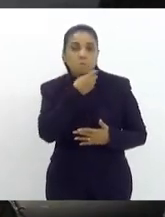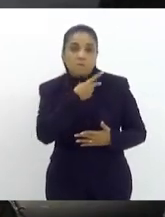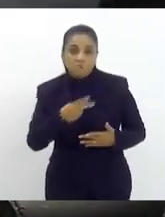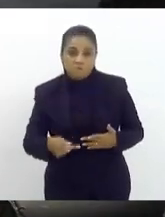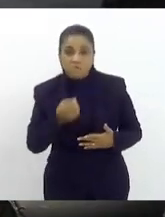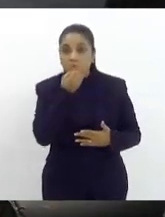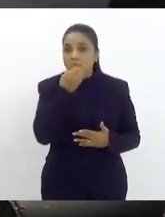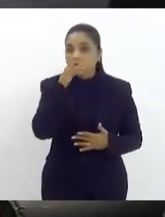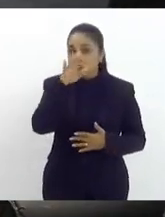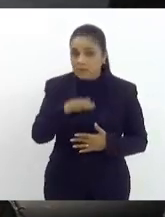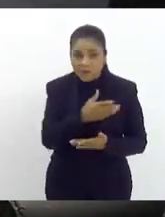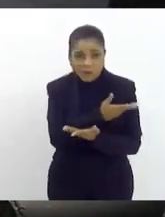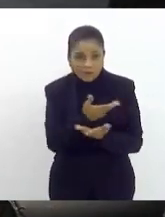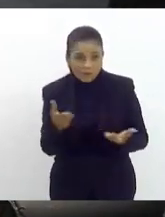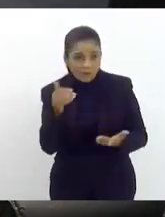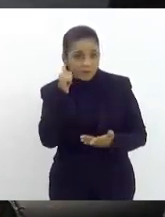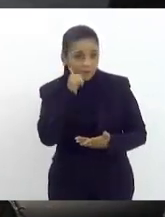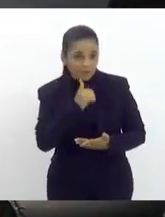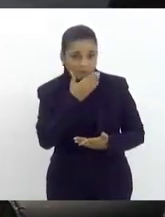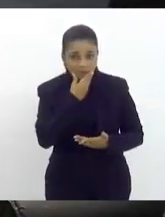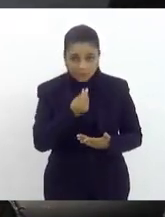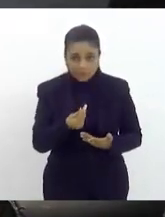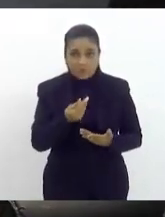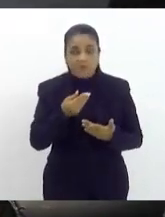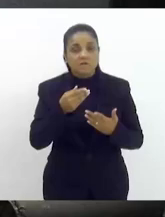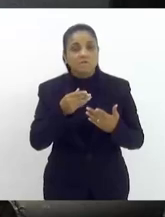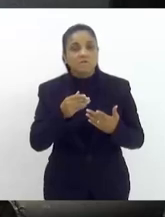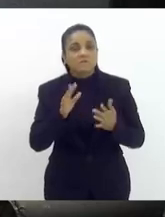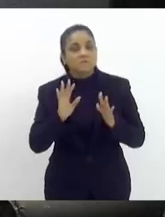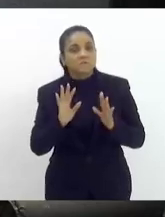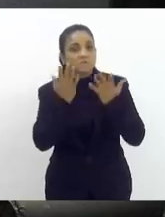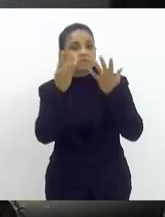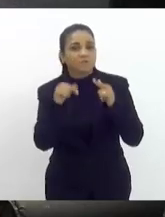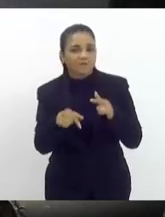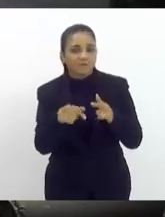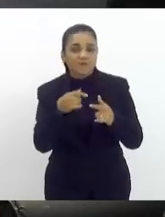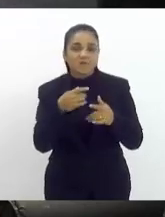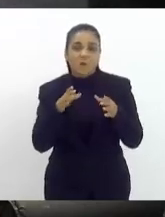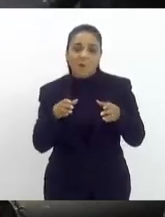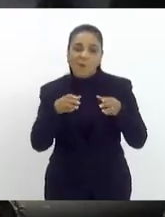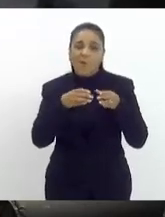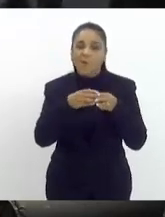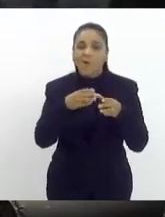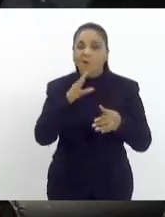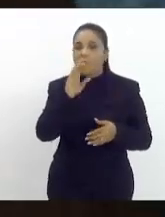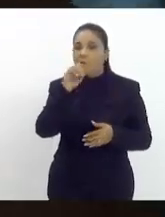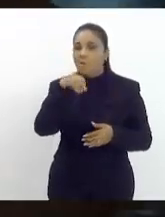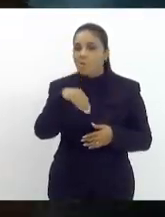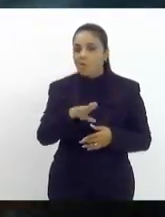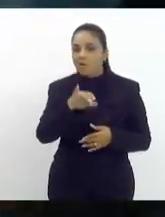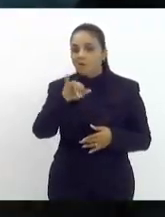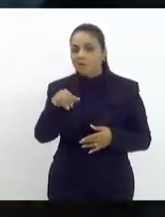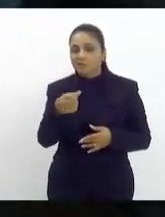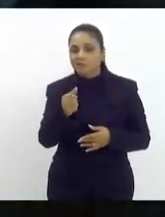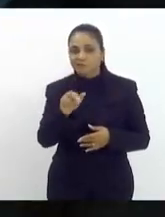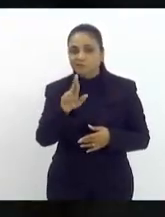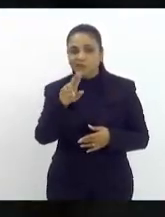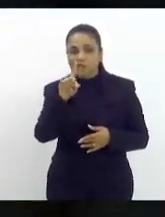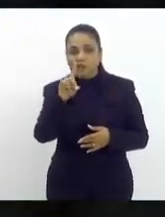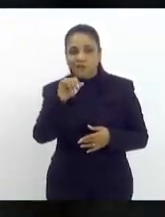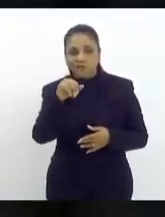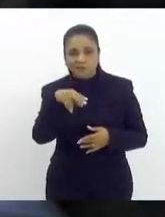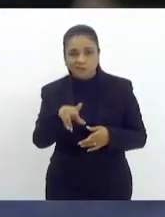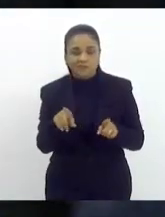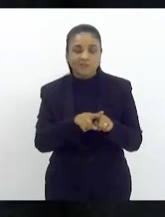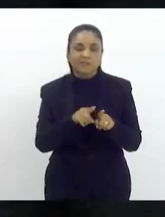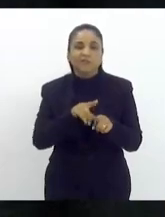todos. É apenas para saudar aqui que temos uma comitiva de Bom Jardim. Está conosco Marlon Jardim,